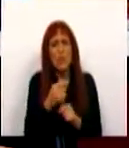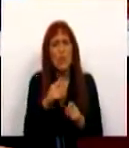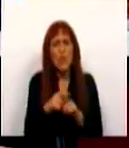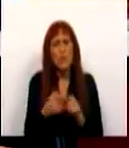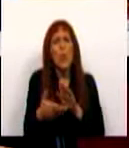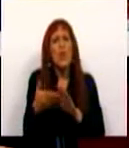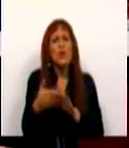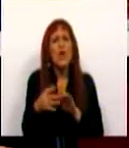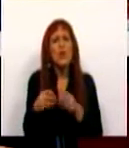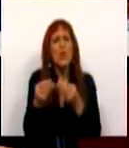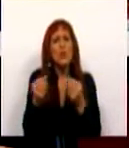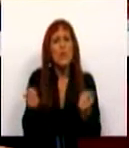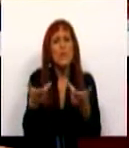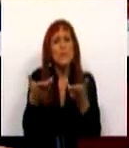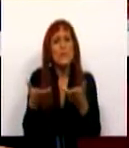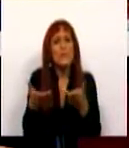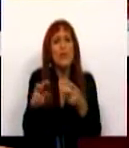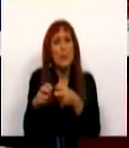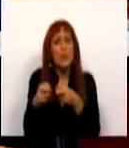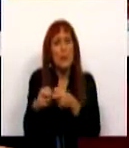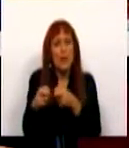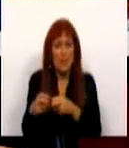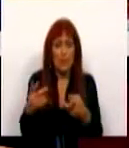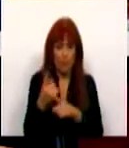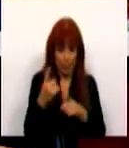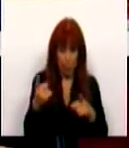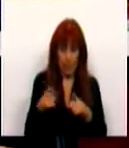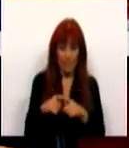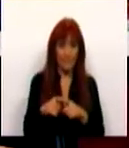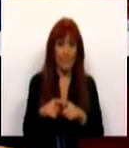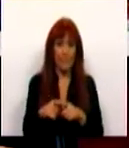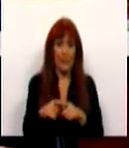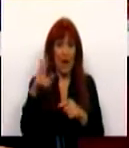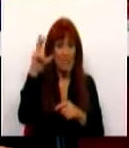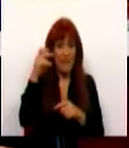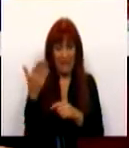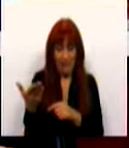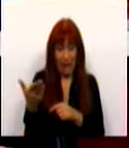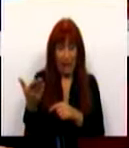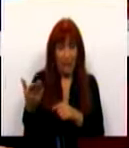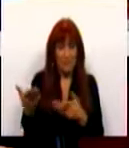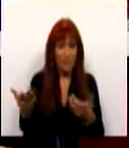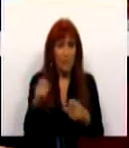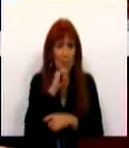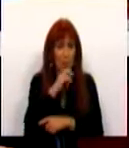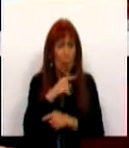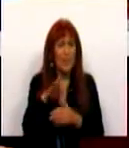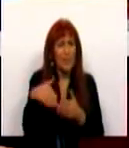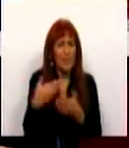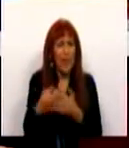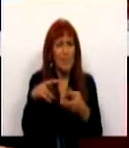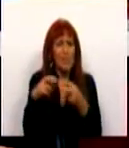a urgência de resolução deste problema. Porque a madeira que lá está pode